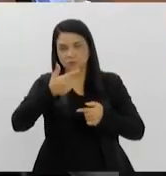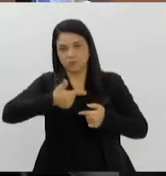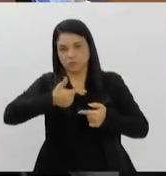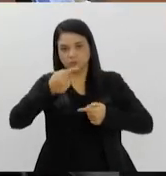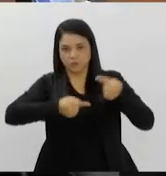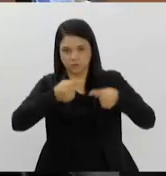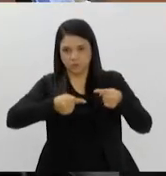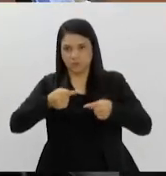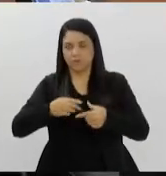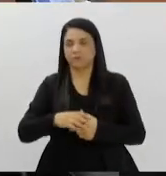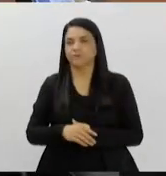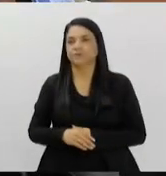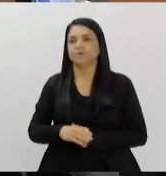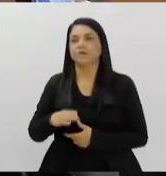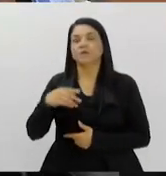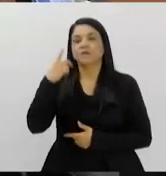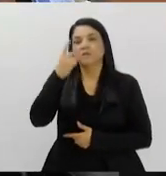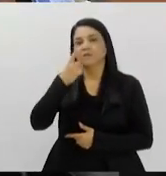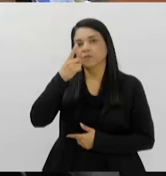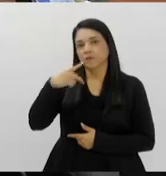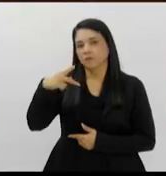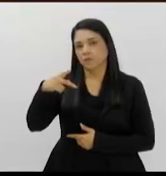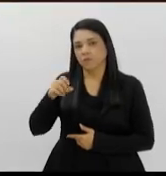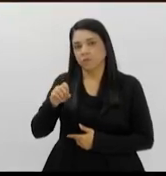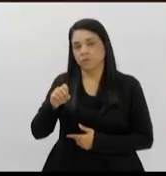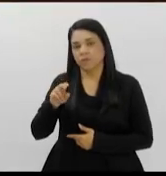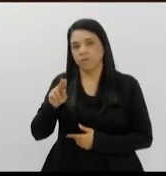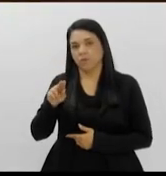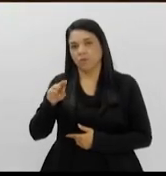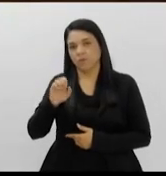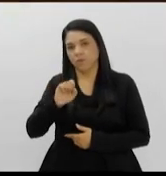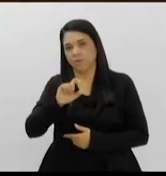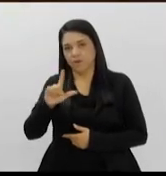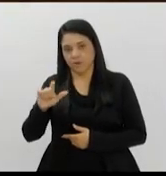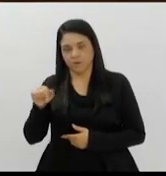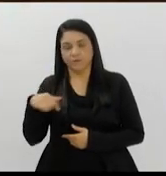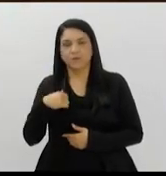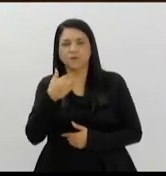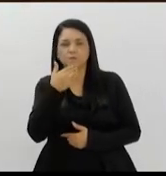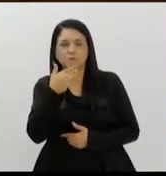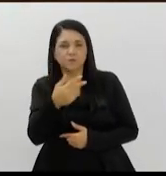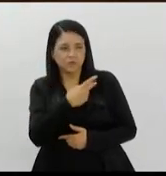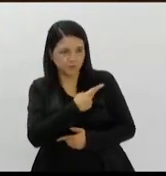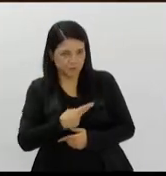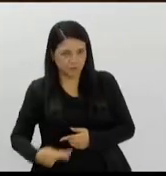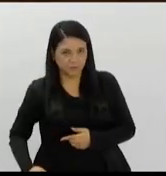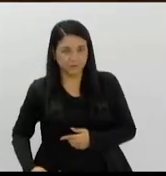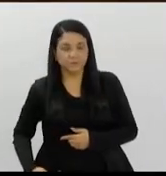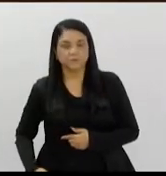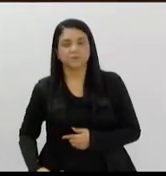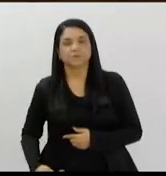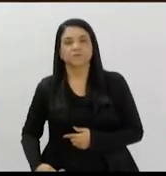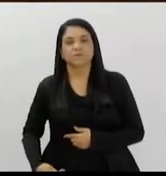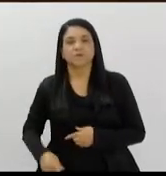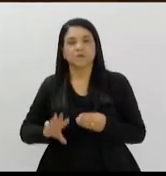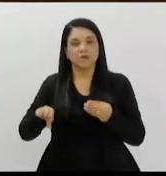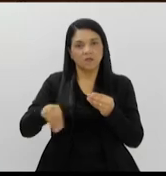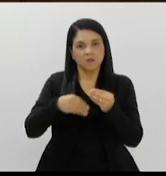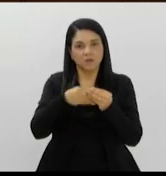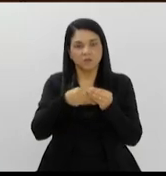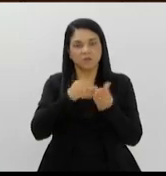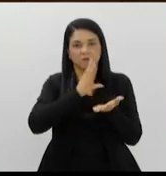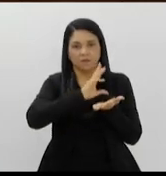presidente. Deputado Pobel. Presidente, eu queria aqui pedir a Vossa Excelência que inclui na